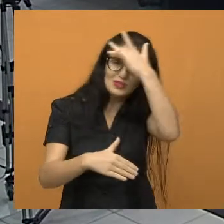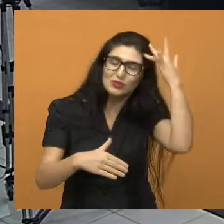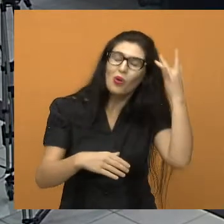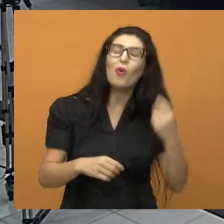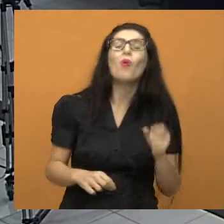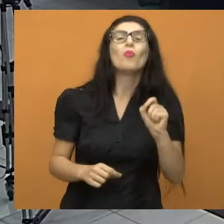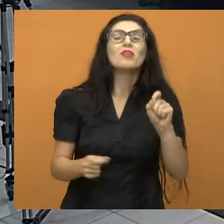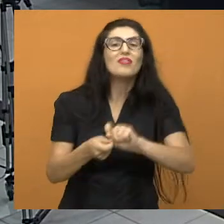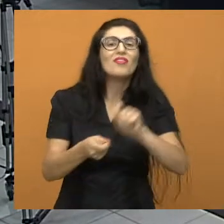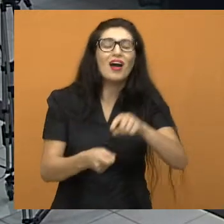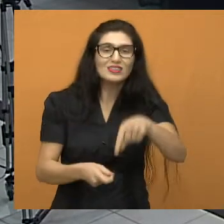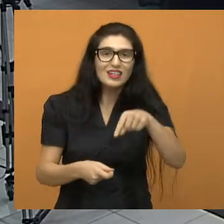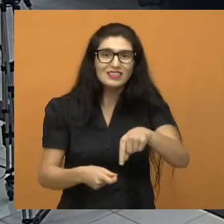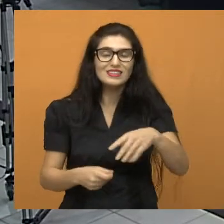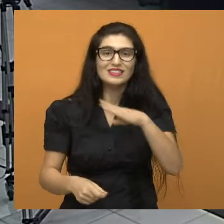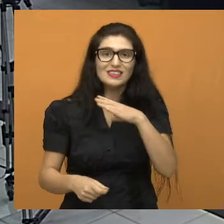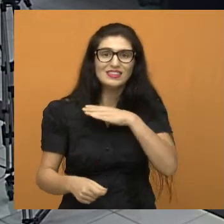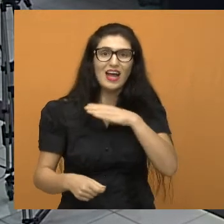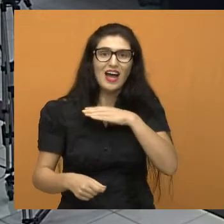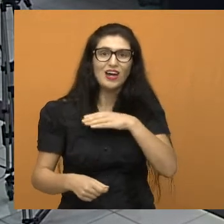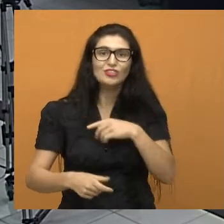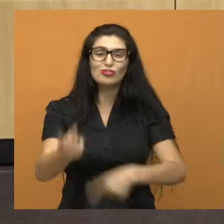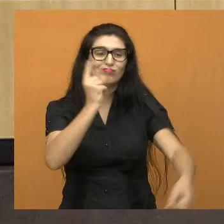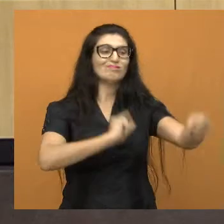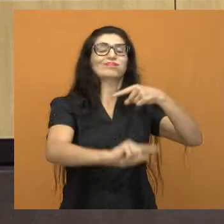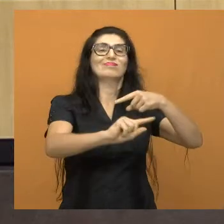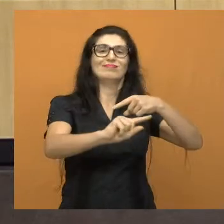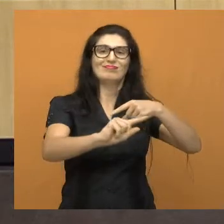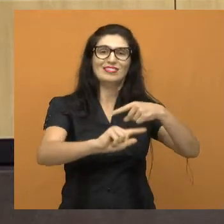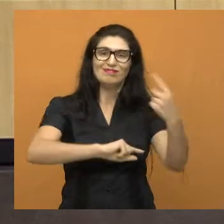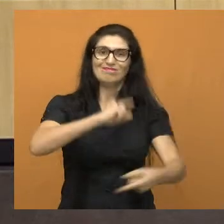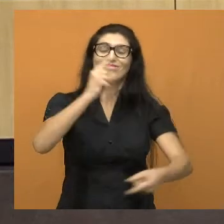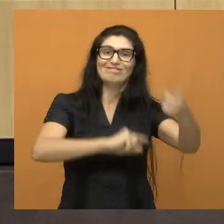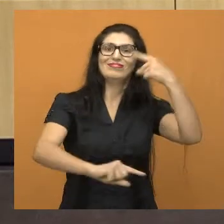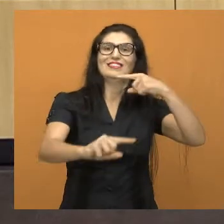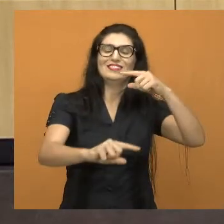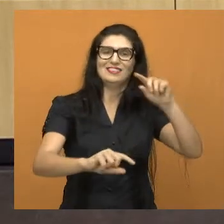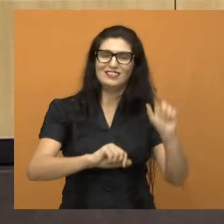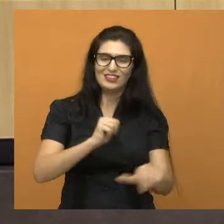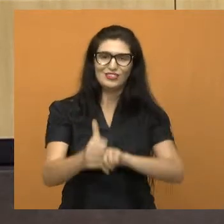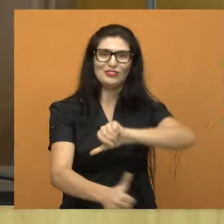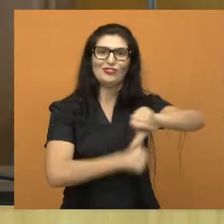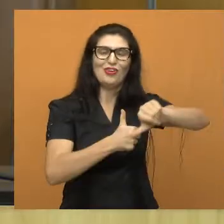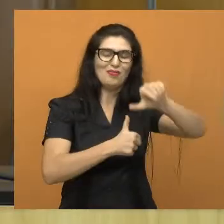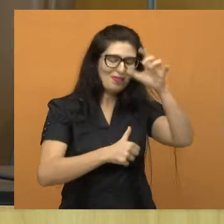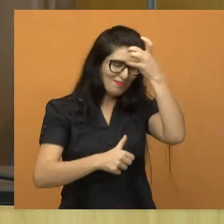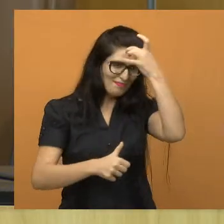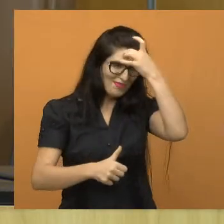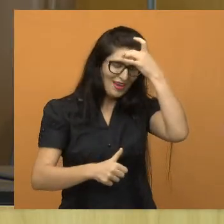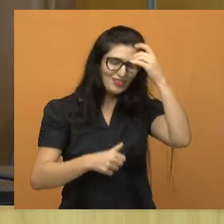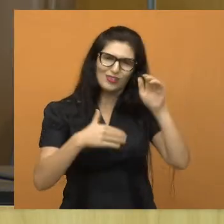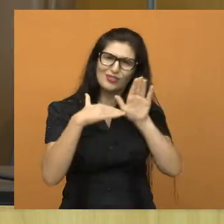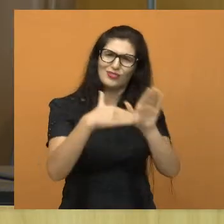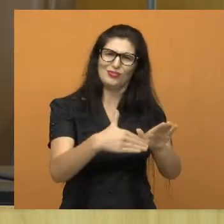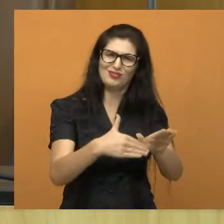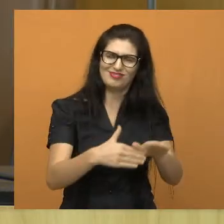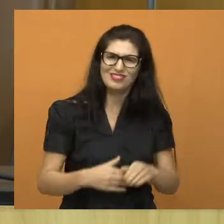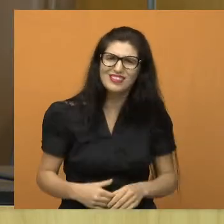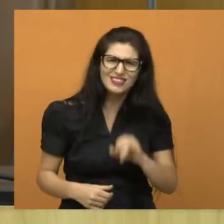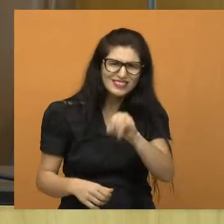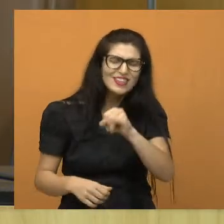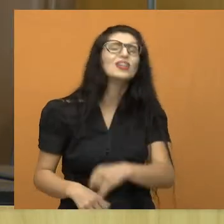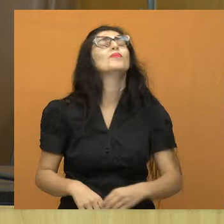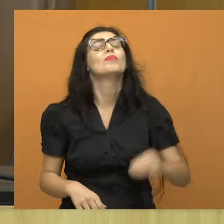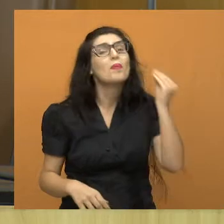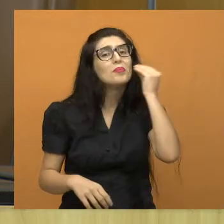município, ele volta diretamente para as nossas famílias, né? Eu sempre digo isso. Nós moramos aqui em Jacareí, então nós temos hoje uma oportunidade de